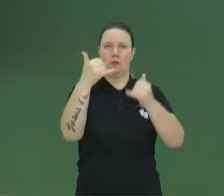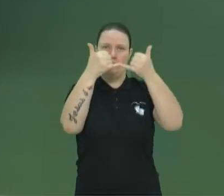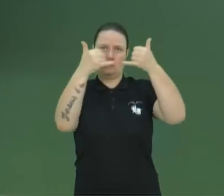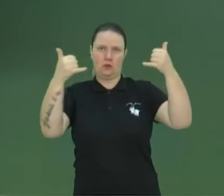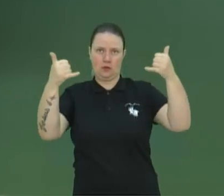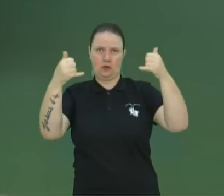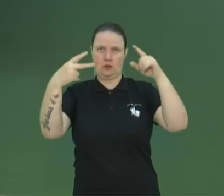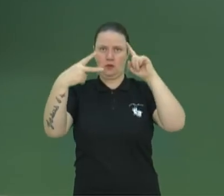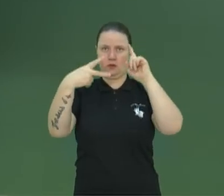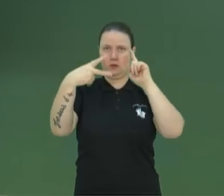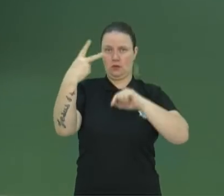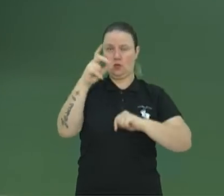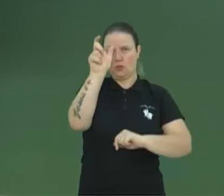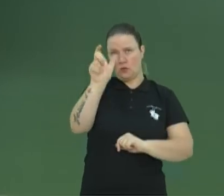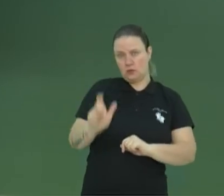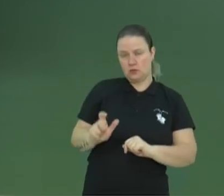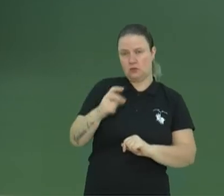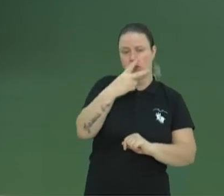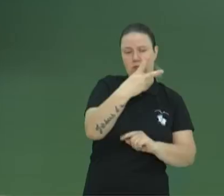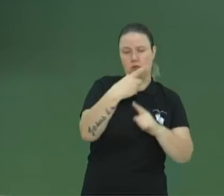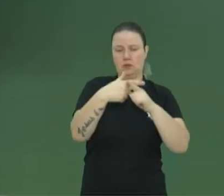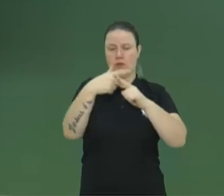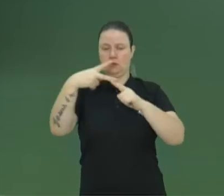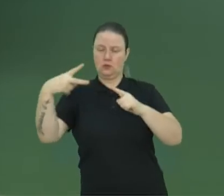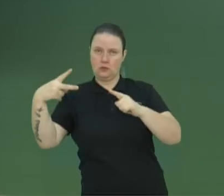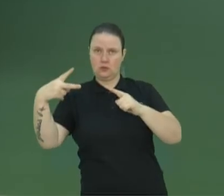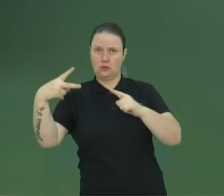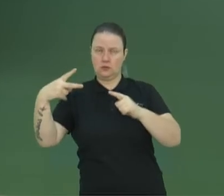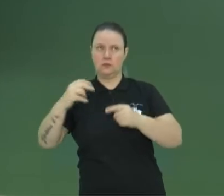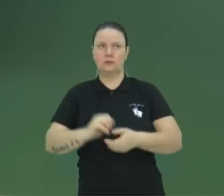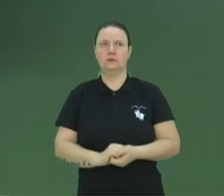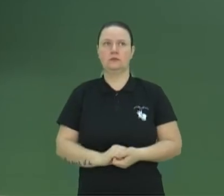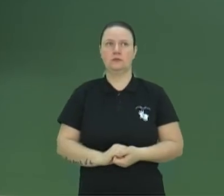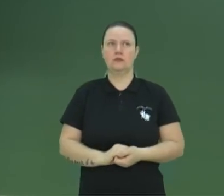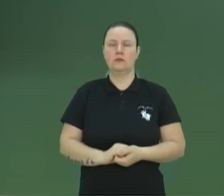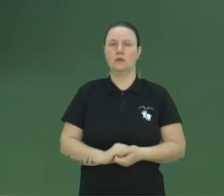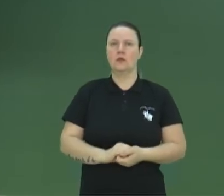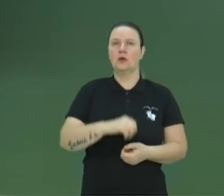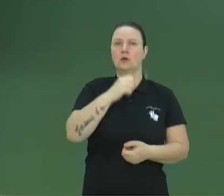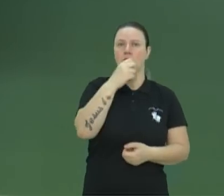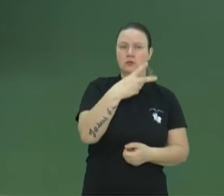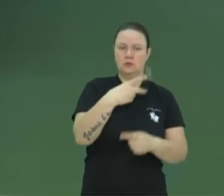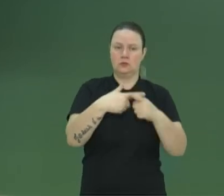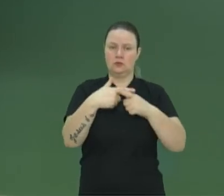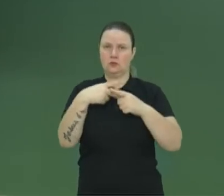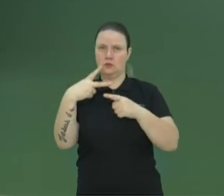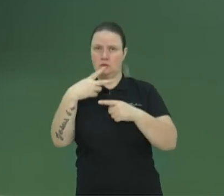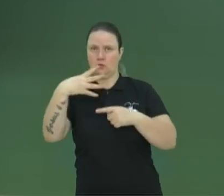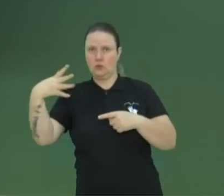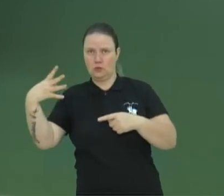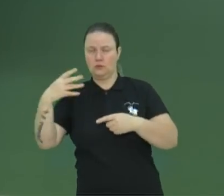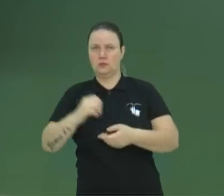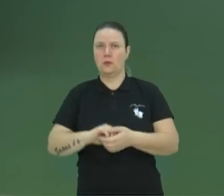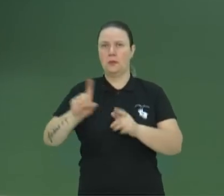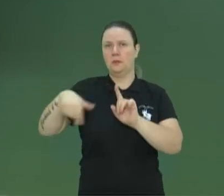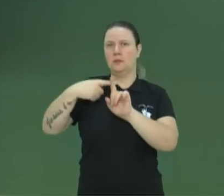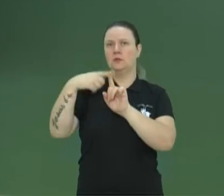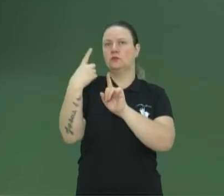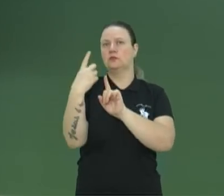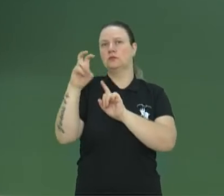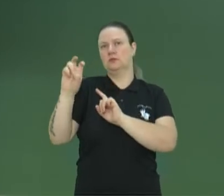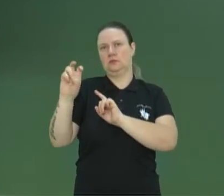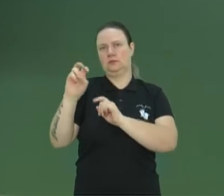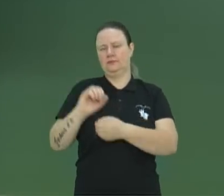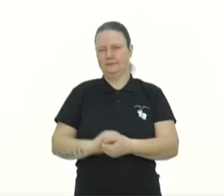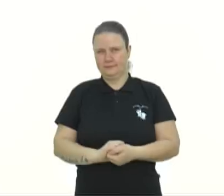coluna. Então 2 vezes 2, né? 2 vezes J, que vale 2, 2 vezes 2, 4, mais 1, 5. E já